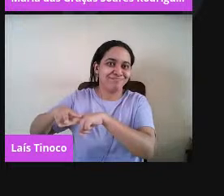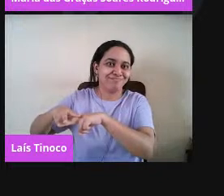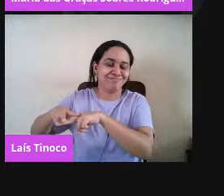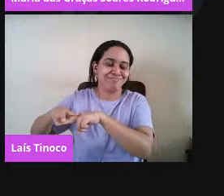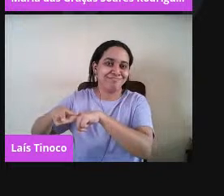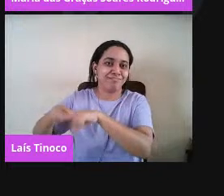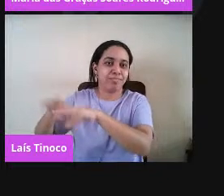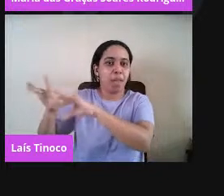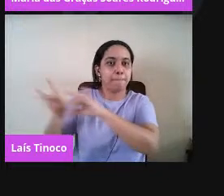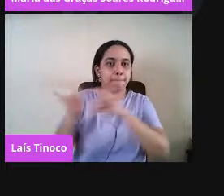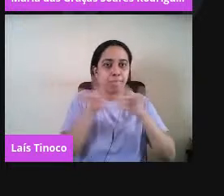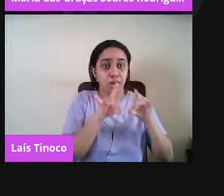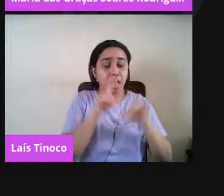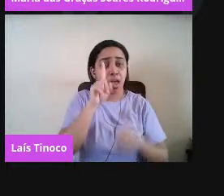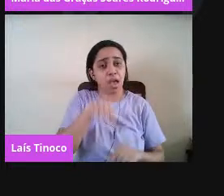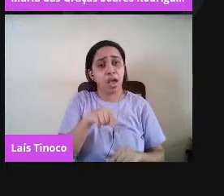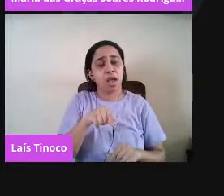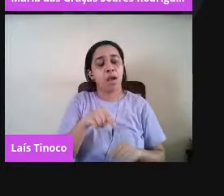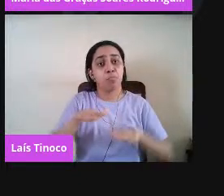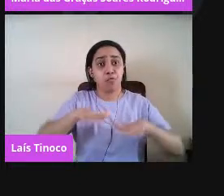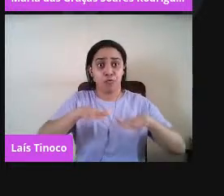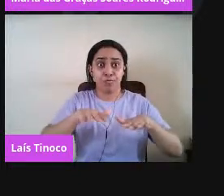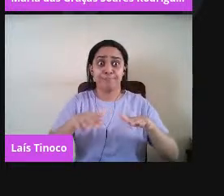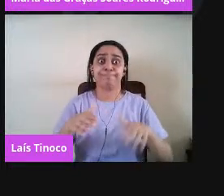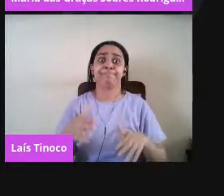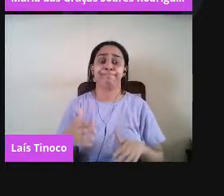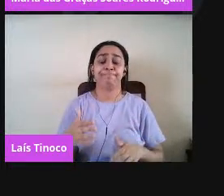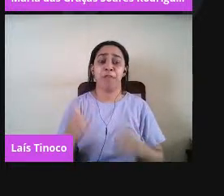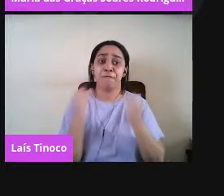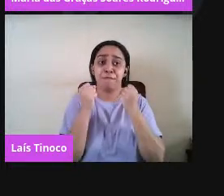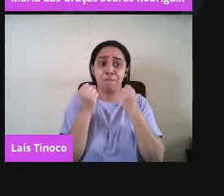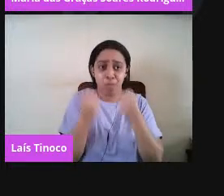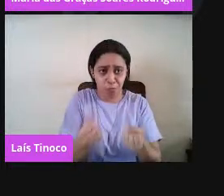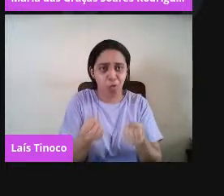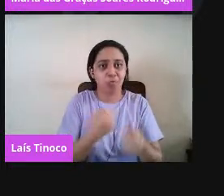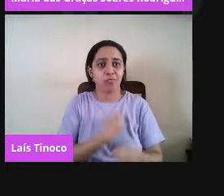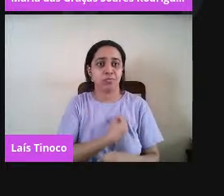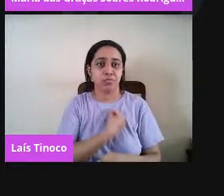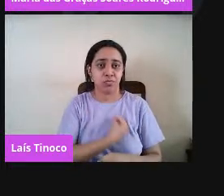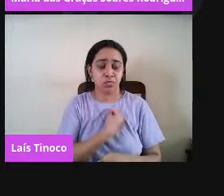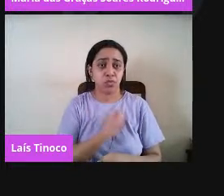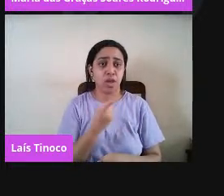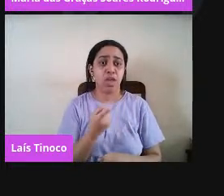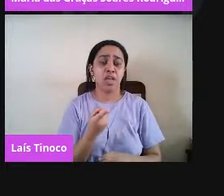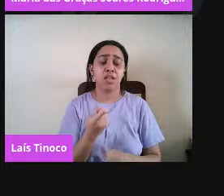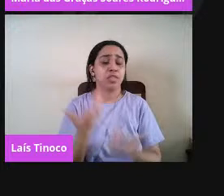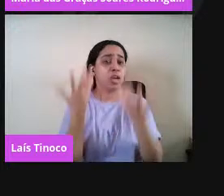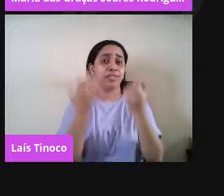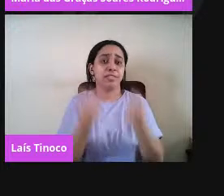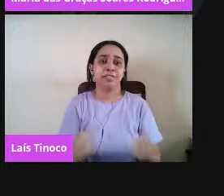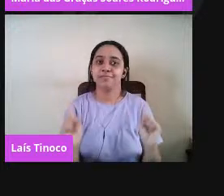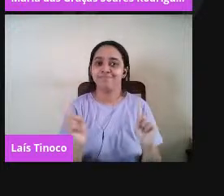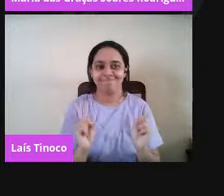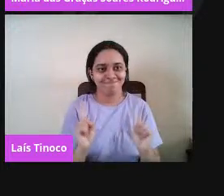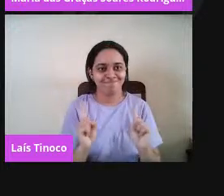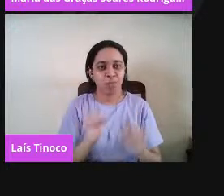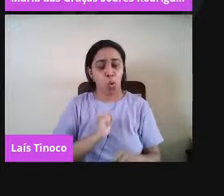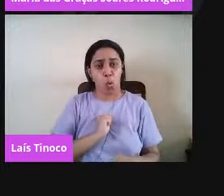esse movimento está aí bem expresso dessa recusa, desse